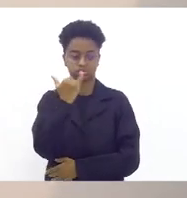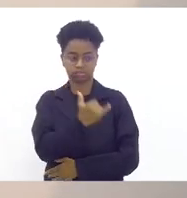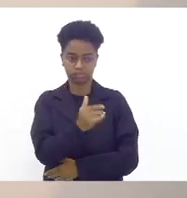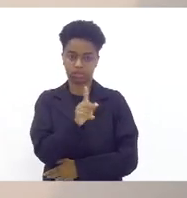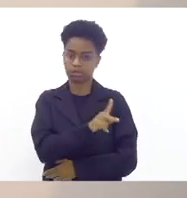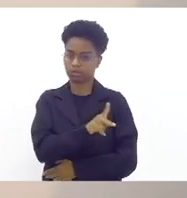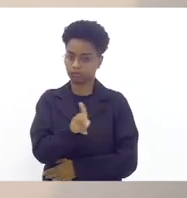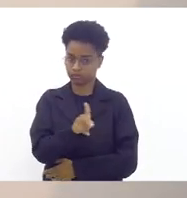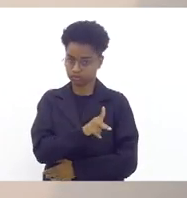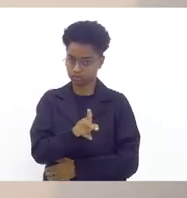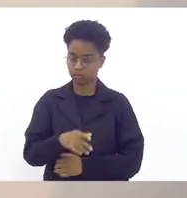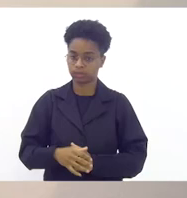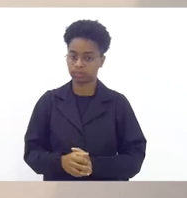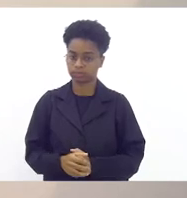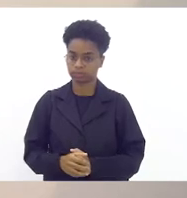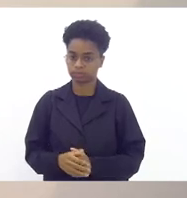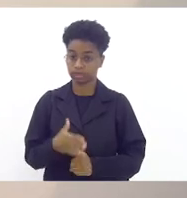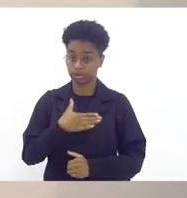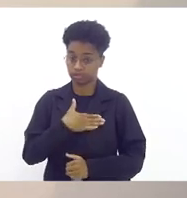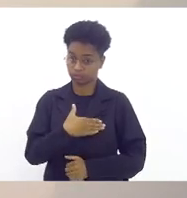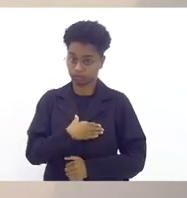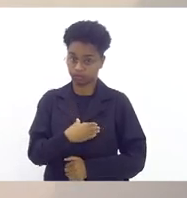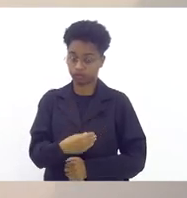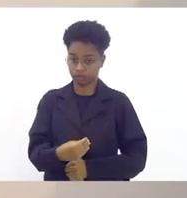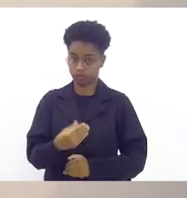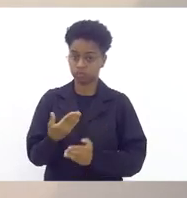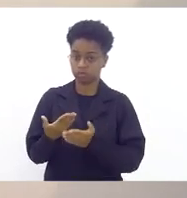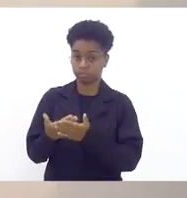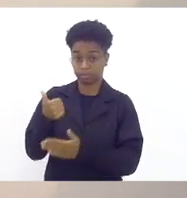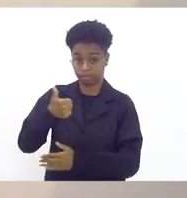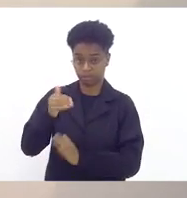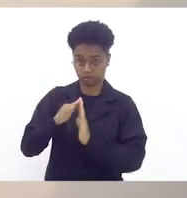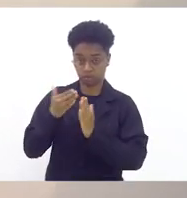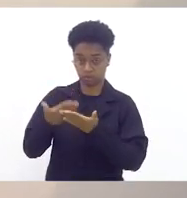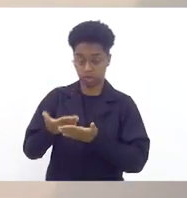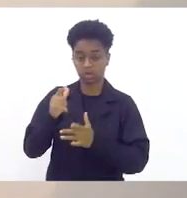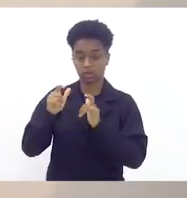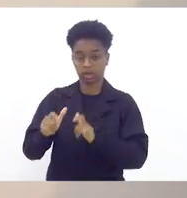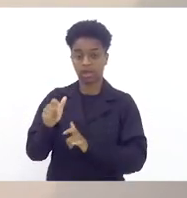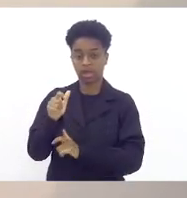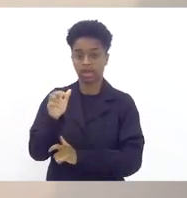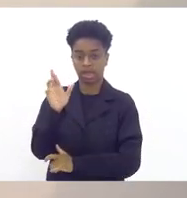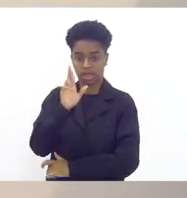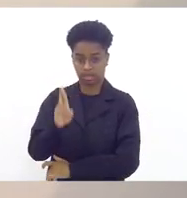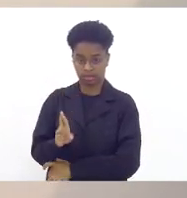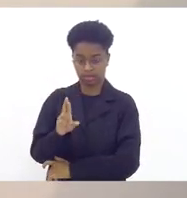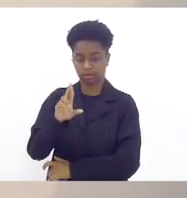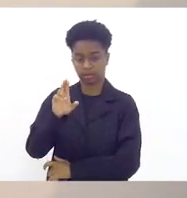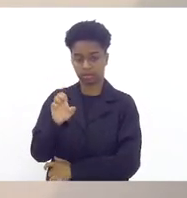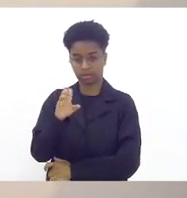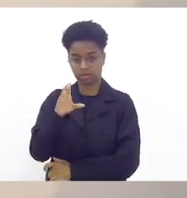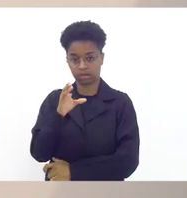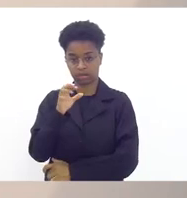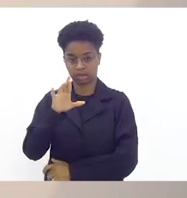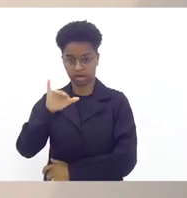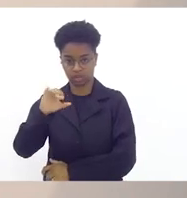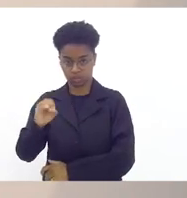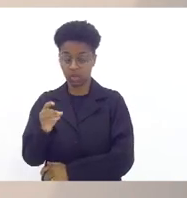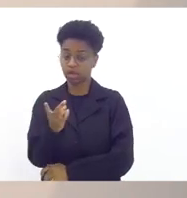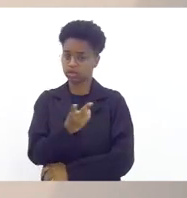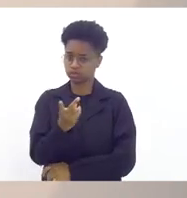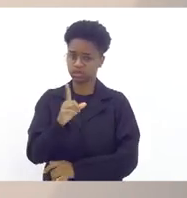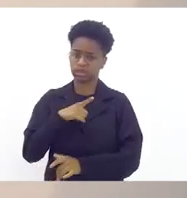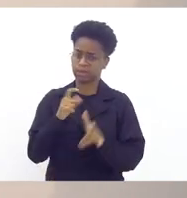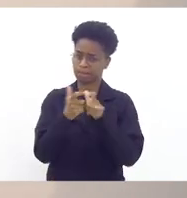A interação... O meu filho estudou, na verdade, essa primeira escola fica no recreio dos bandeirantes. E é uma escola... As três escolas são de